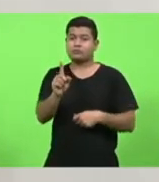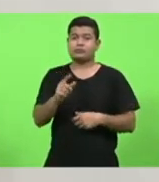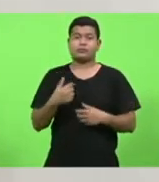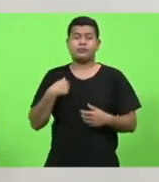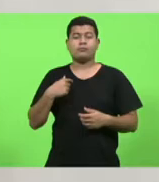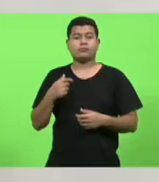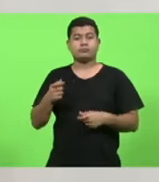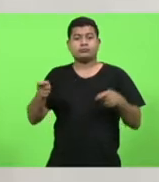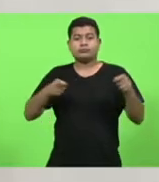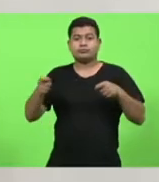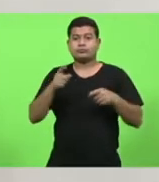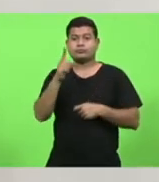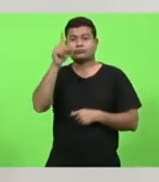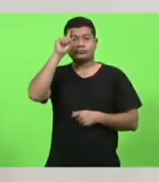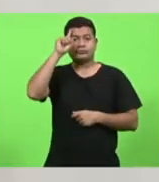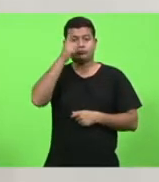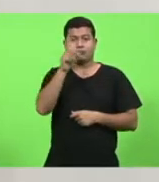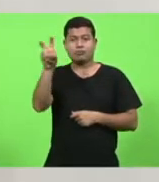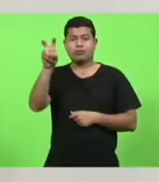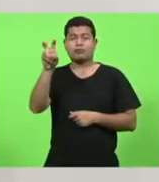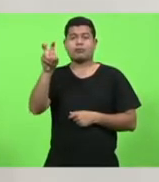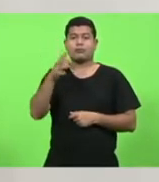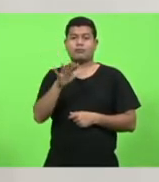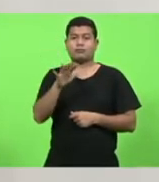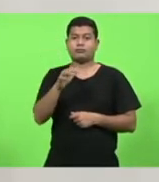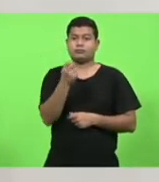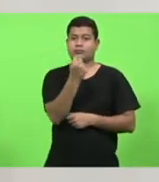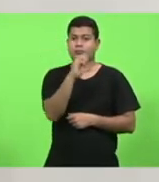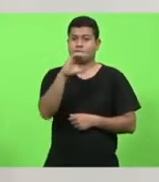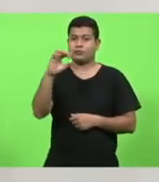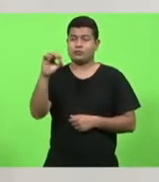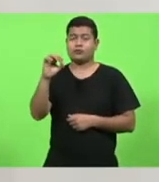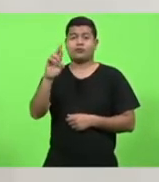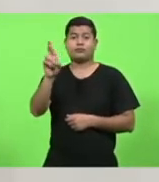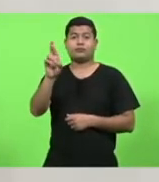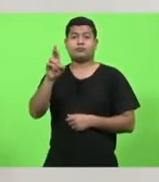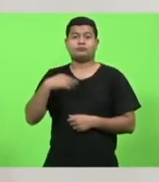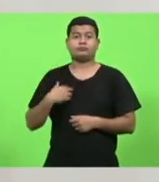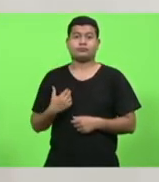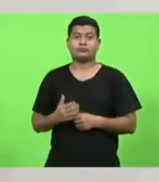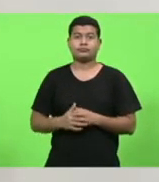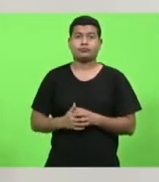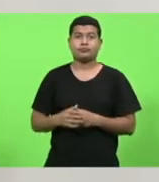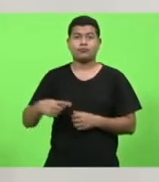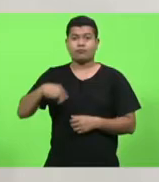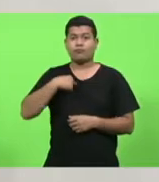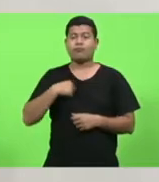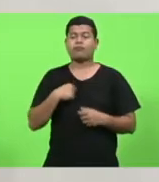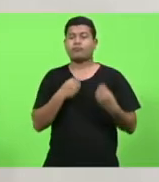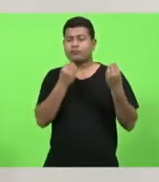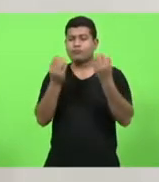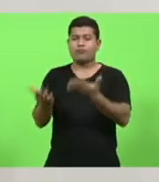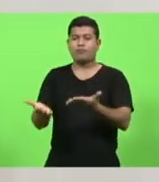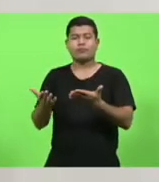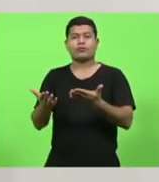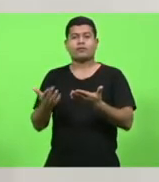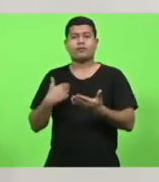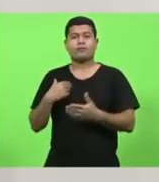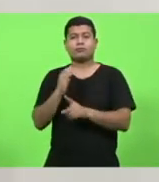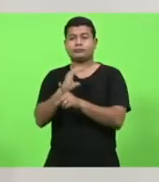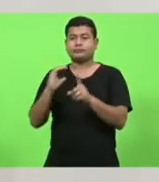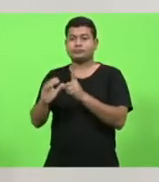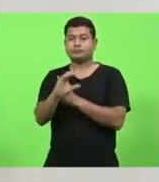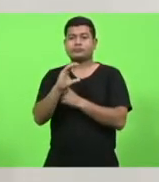dias de funcionamento a partir aproximadamente de R$ 800. Pois bem, então nós fizemos a entrega, a comunidade está